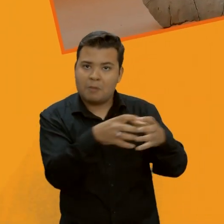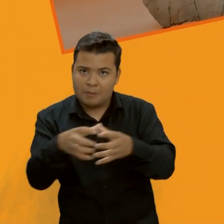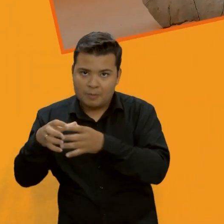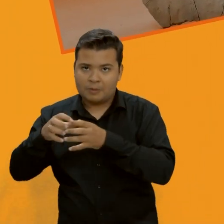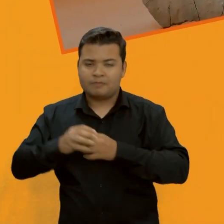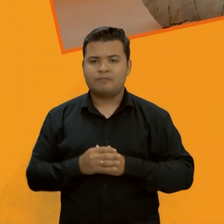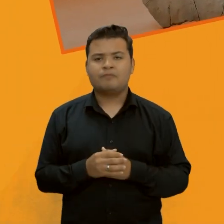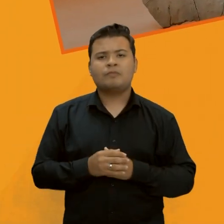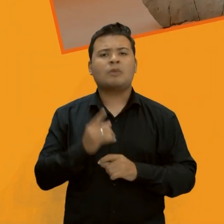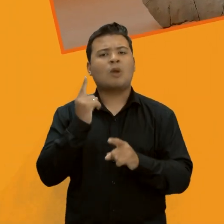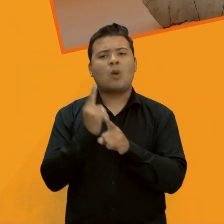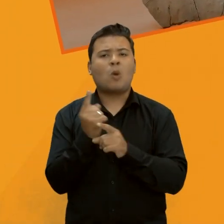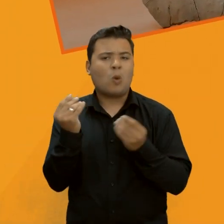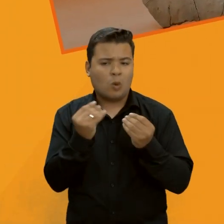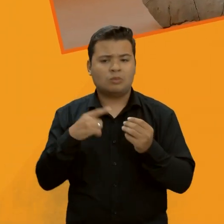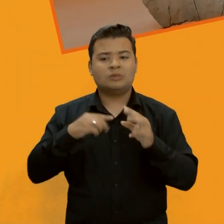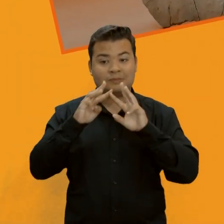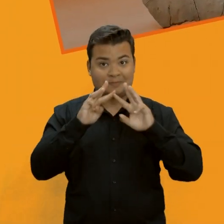Acesse o site